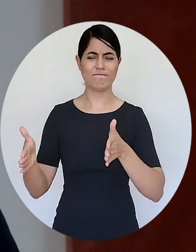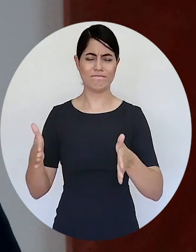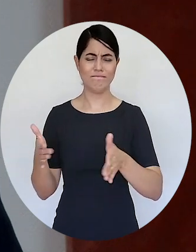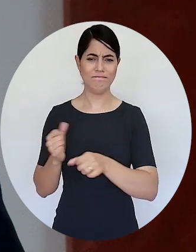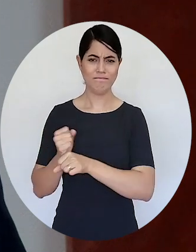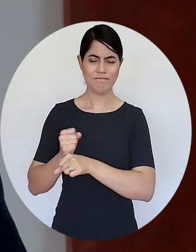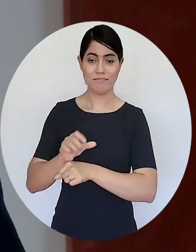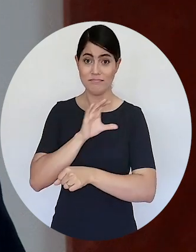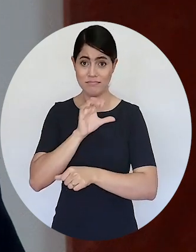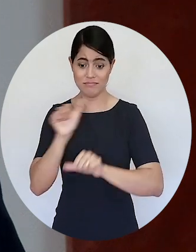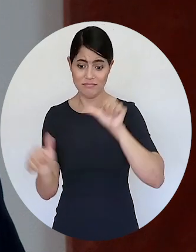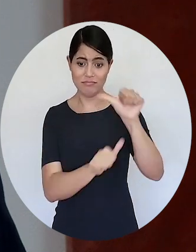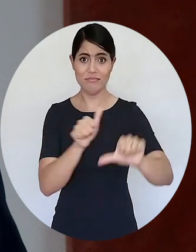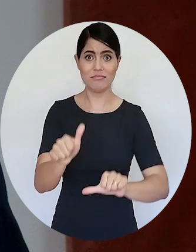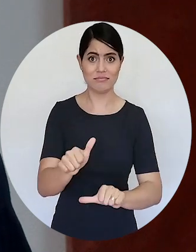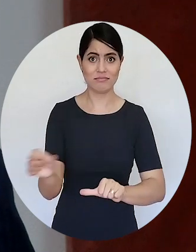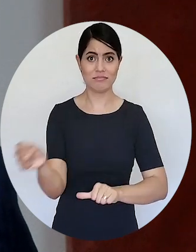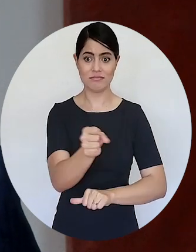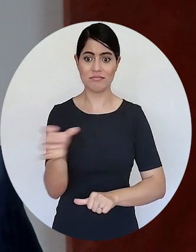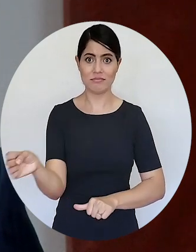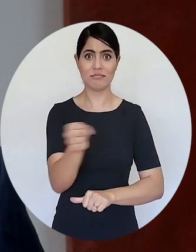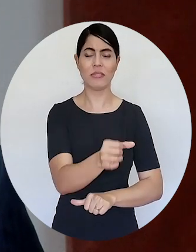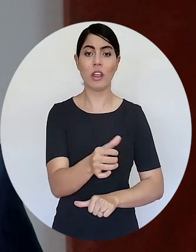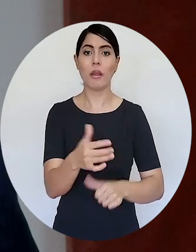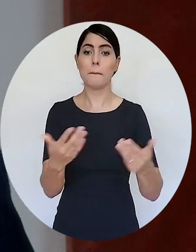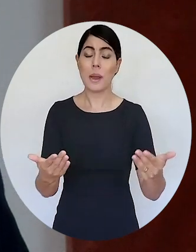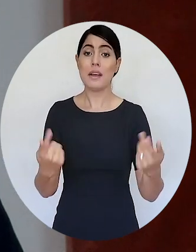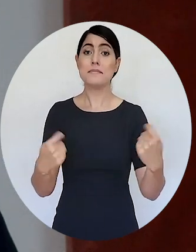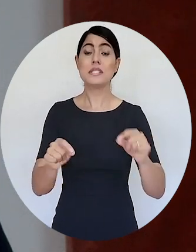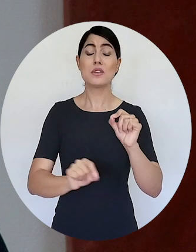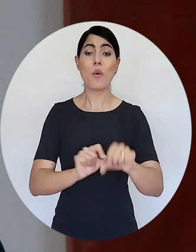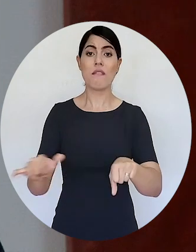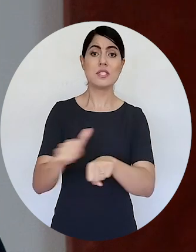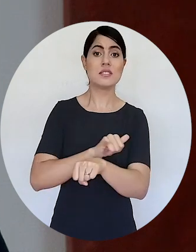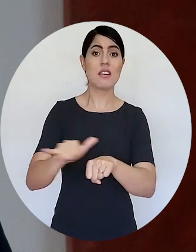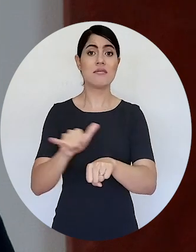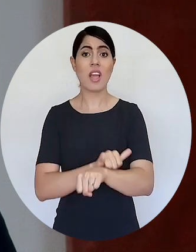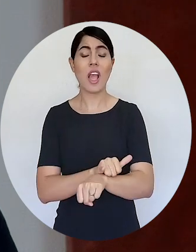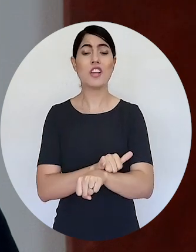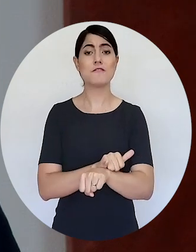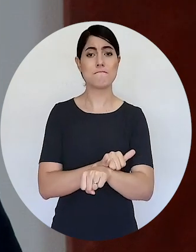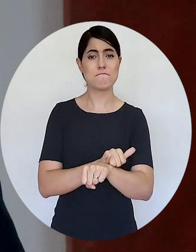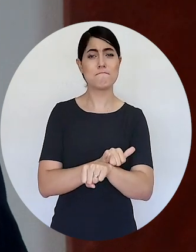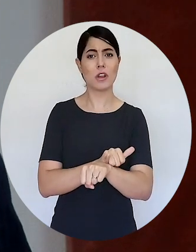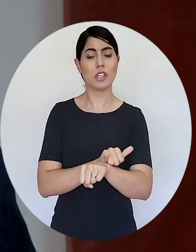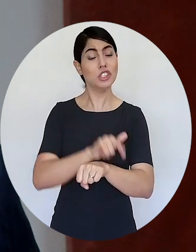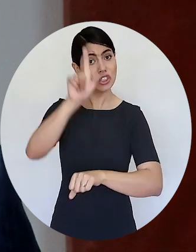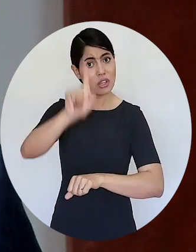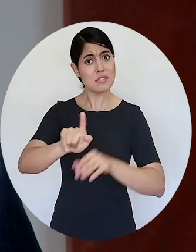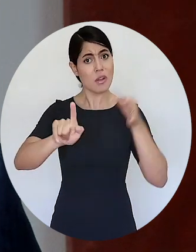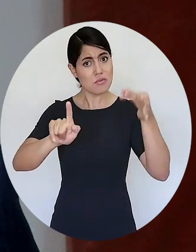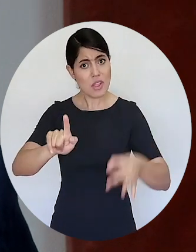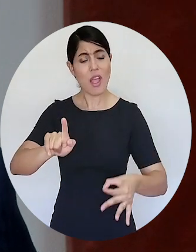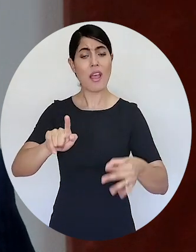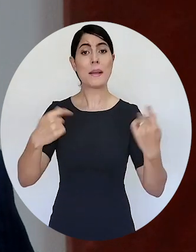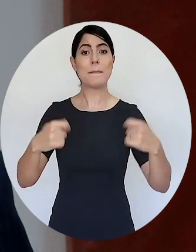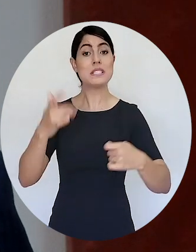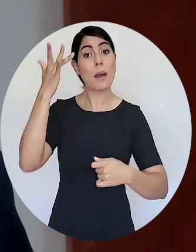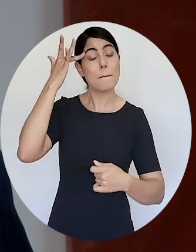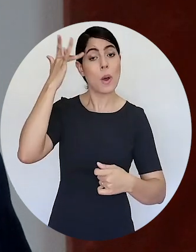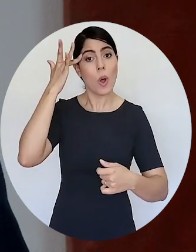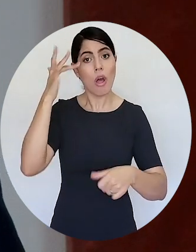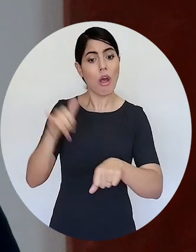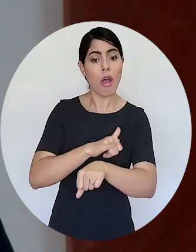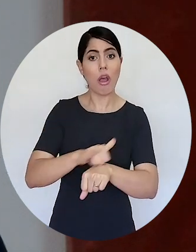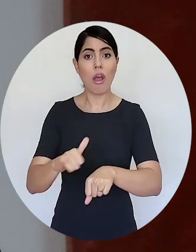que se oxigenam com grande rapidez, precisa ter meios, precisa ter instrumentos para a sua correta